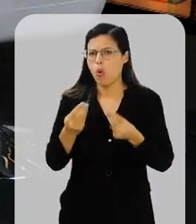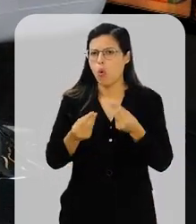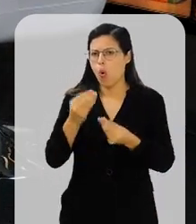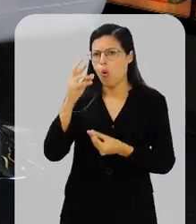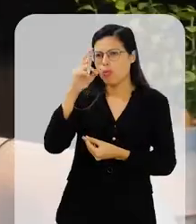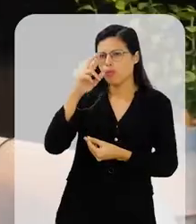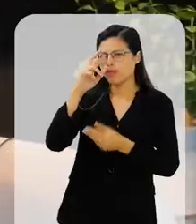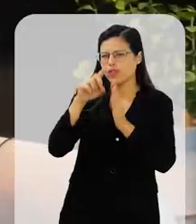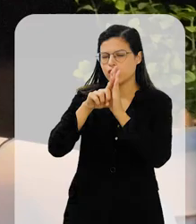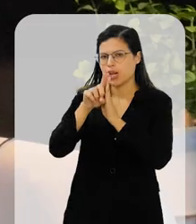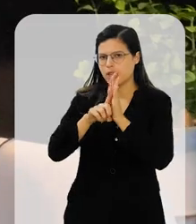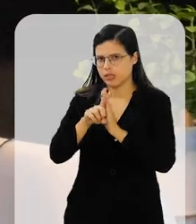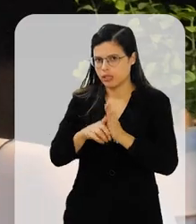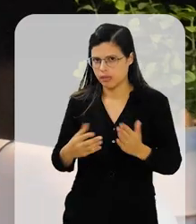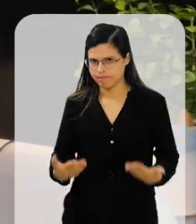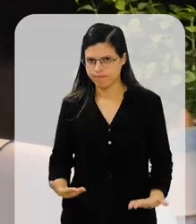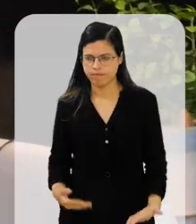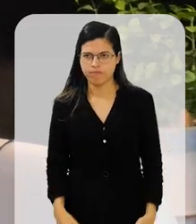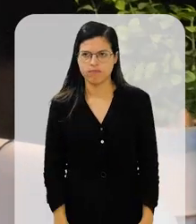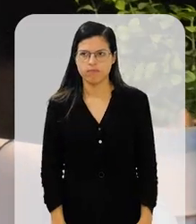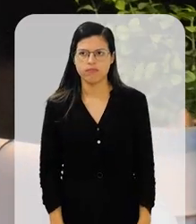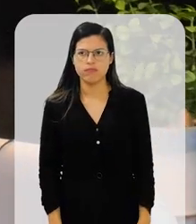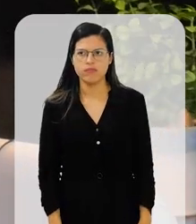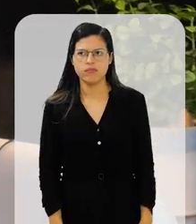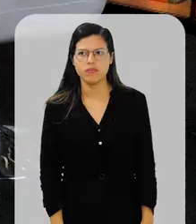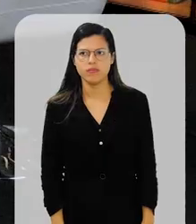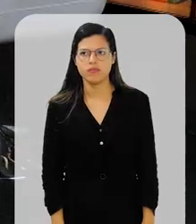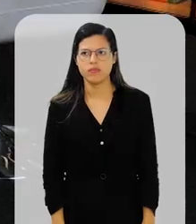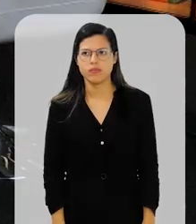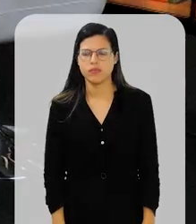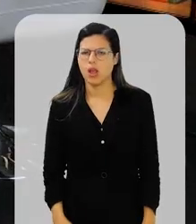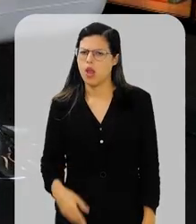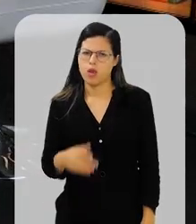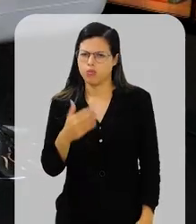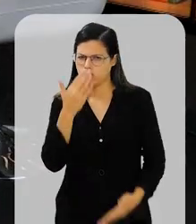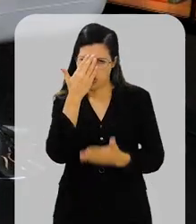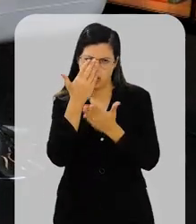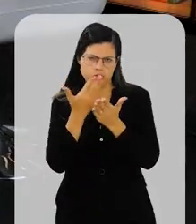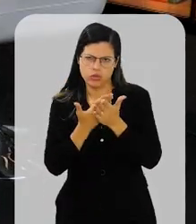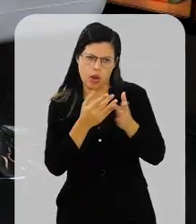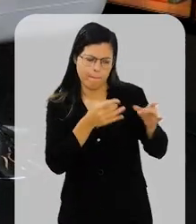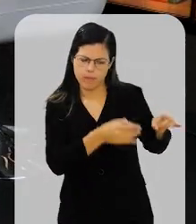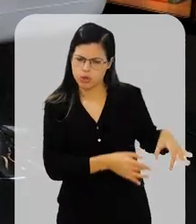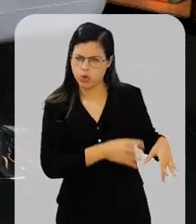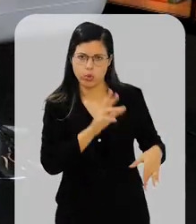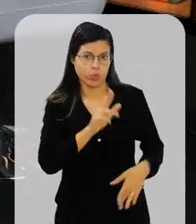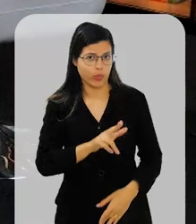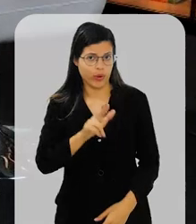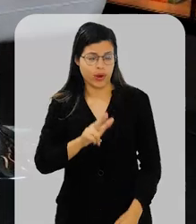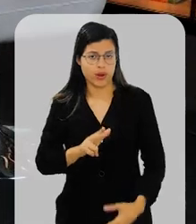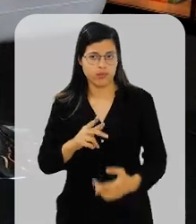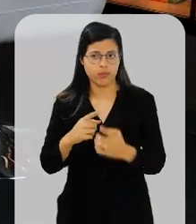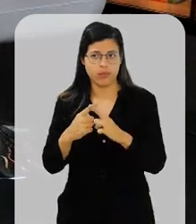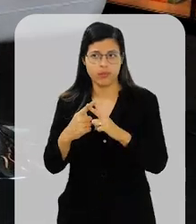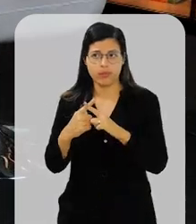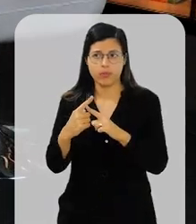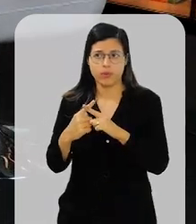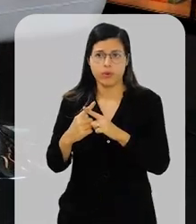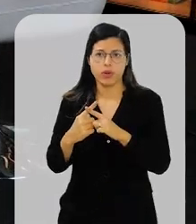como fiscalizar isso? Olha, eu não diria que é um abandono. Por